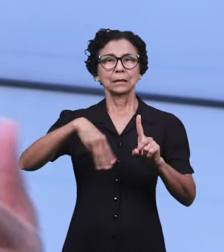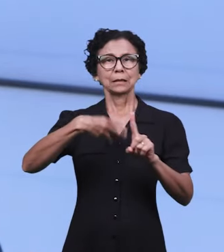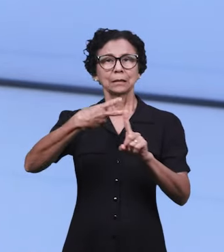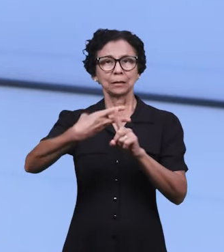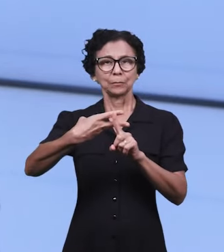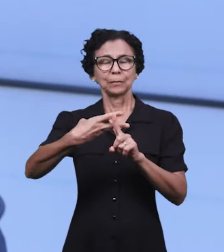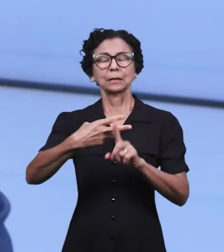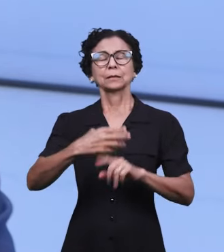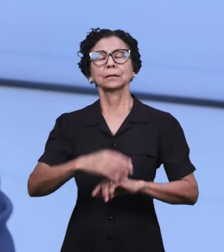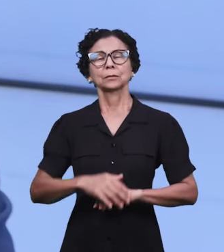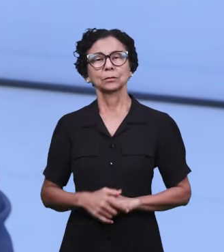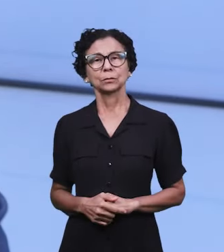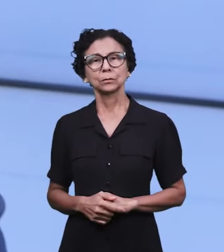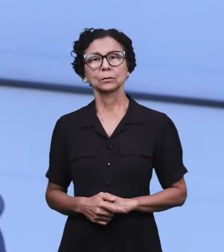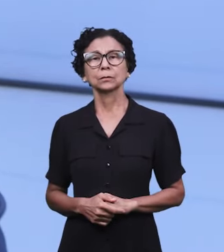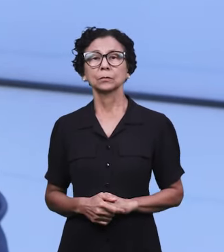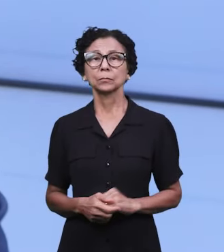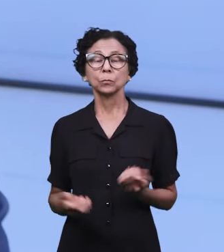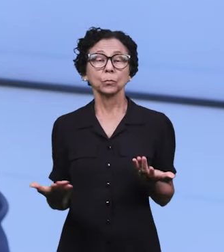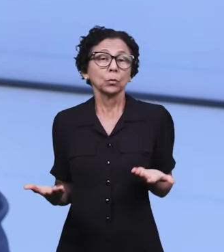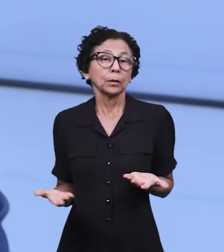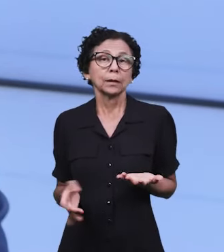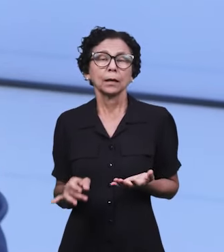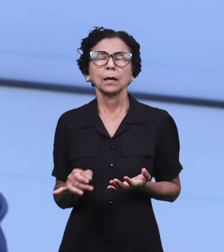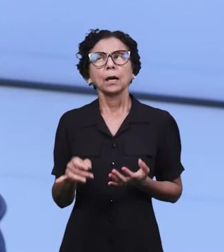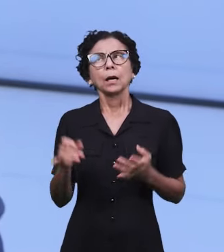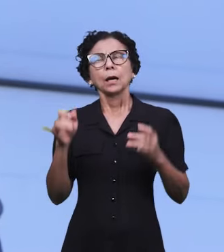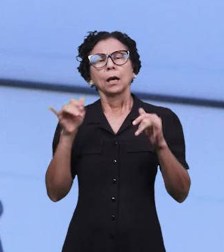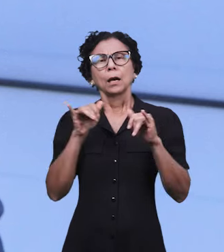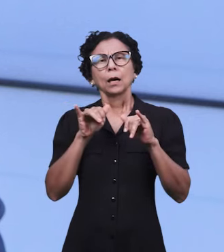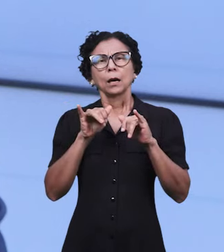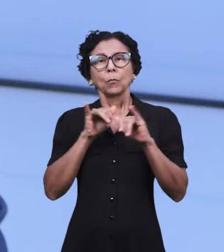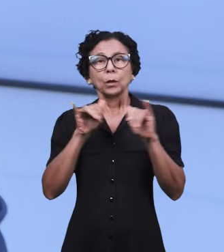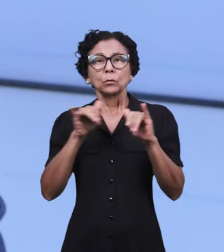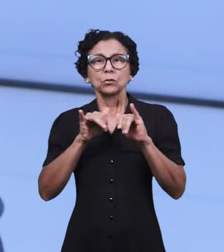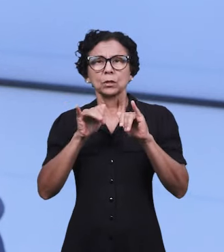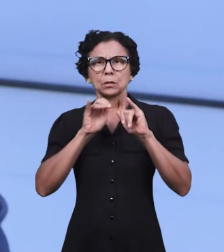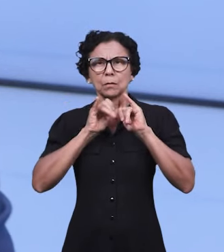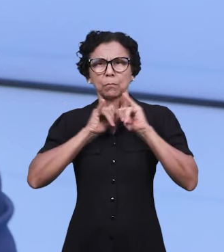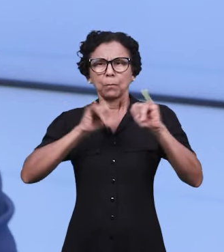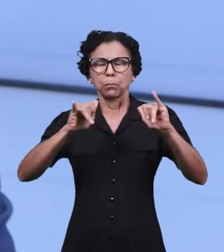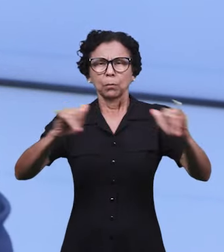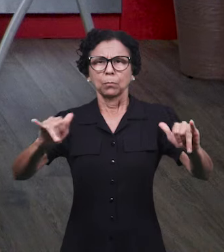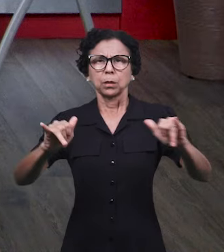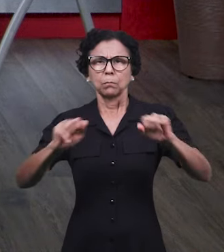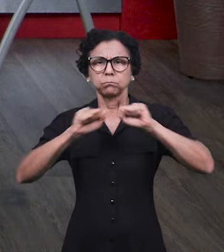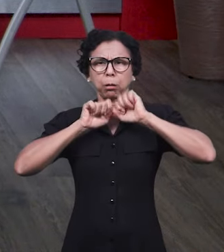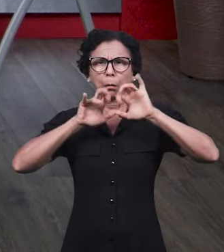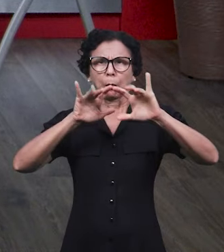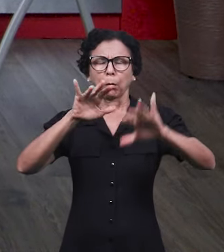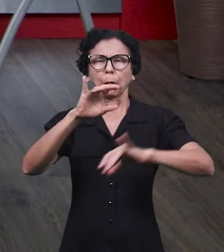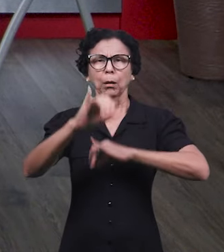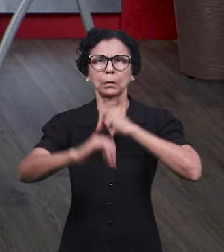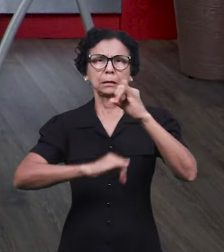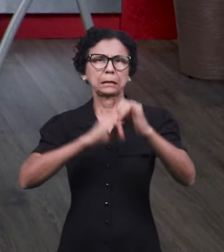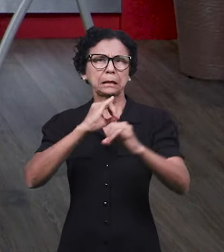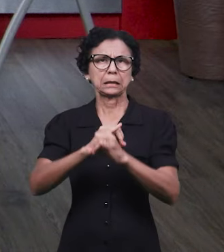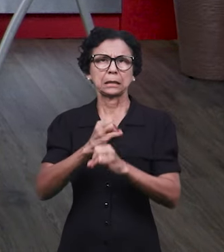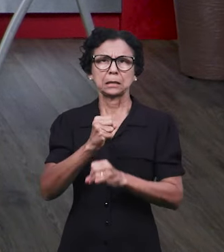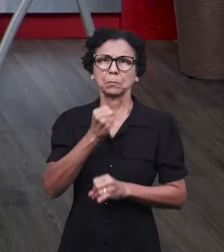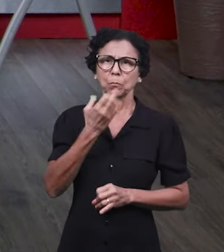proporções que uma notícia hoje na internet ela se propaga com muita facilidade seja boa seja ruim